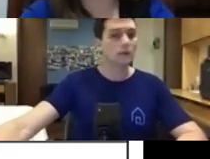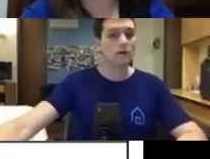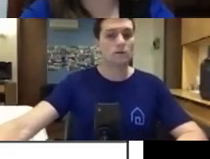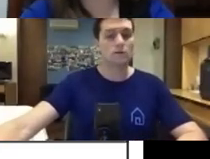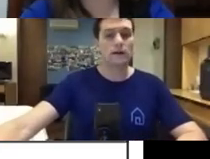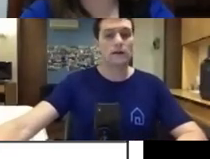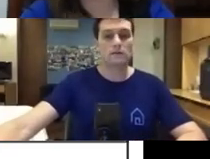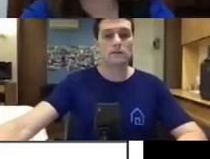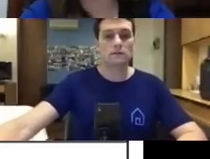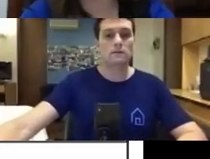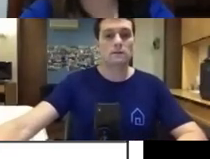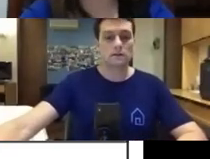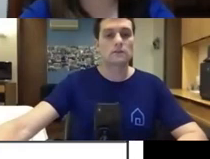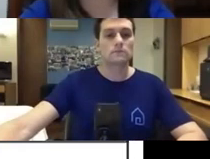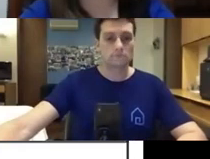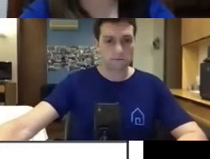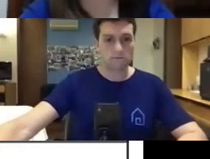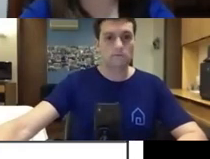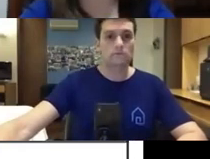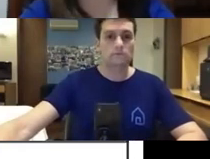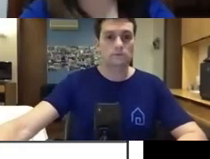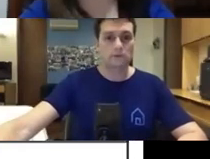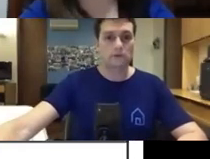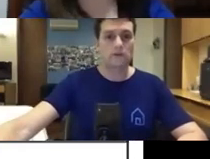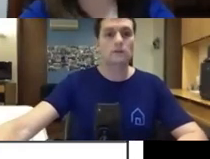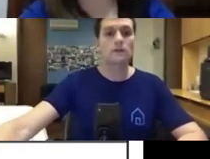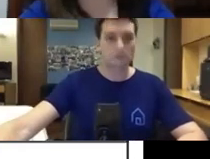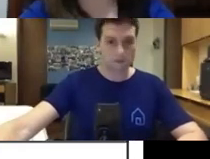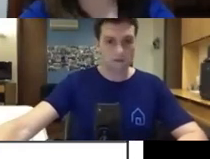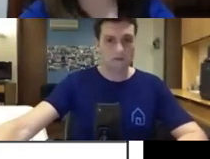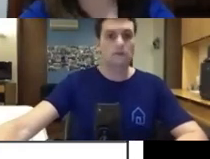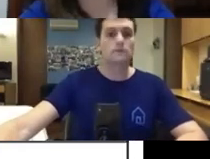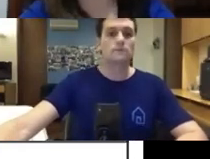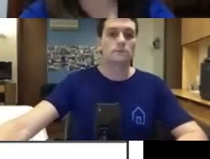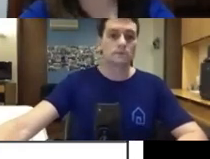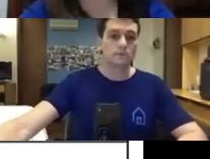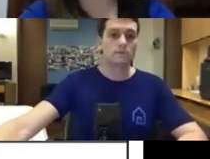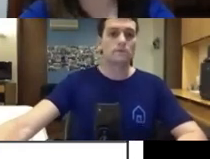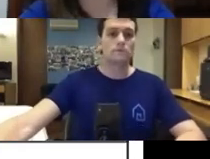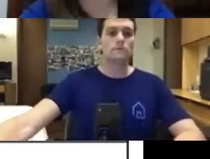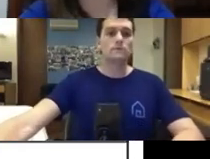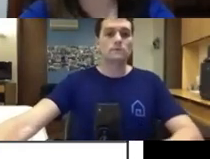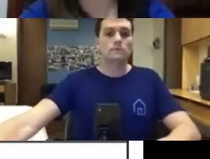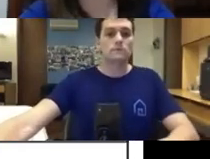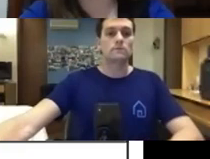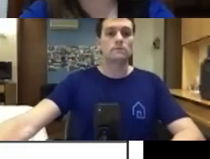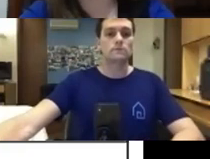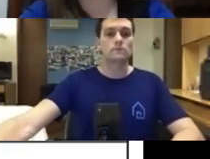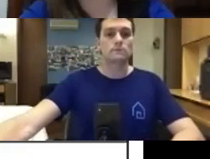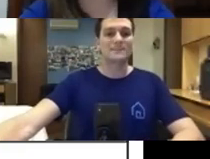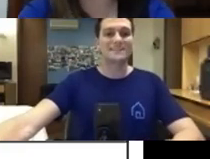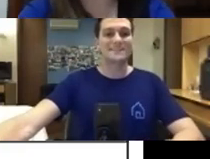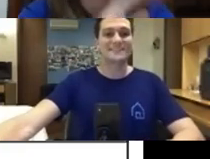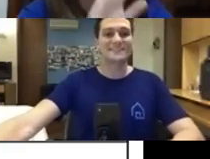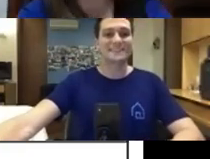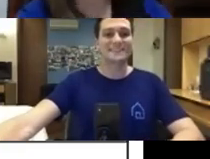Ele detecta fumaça e alta temperatura e ele se automaticamente. A gente está interrompendo um monte, a Vanessa, mas é